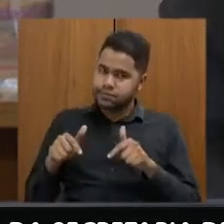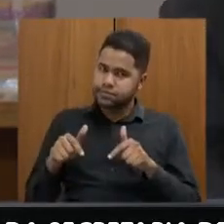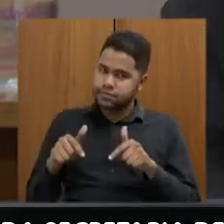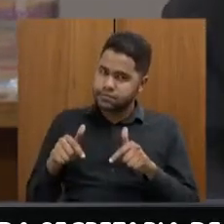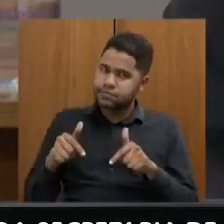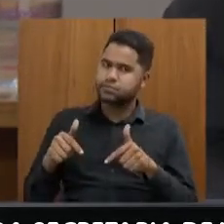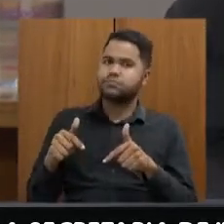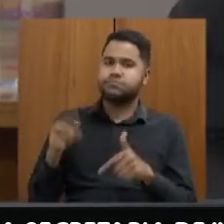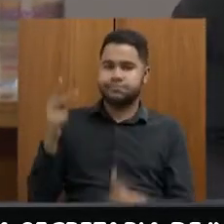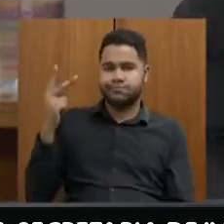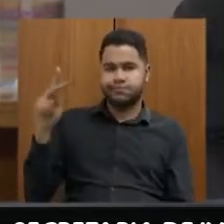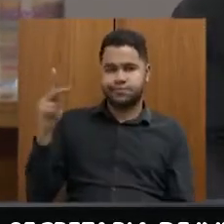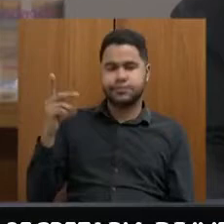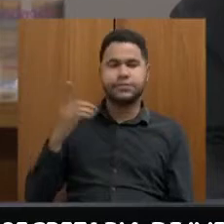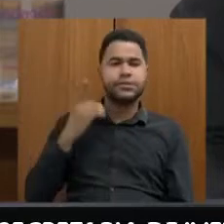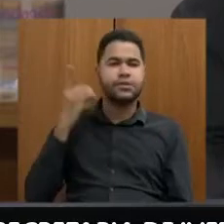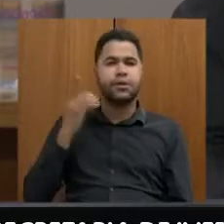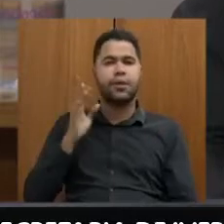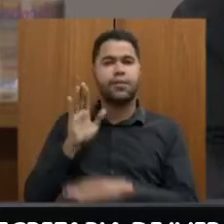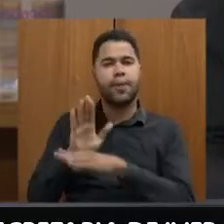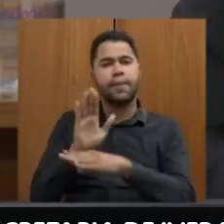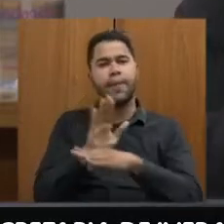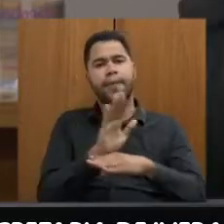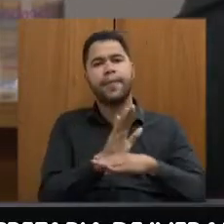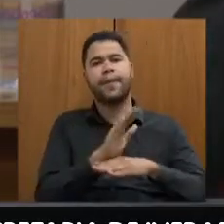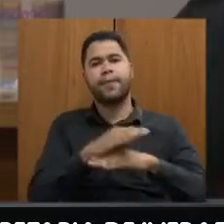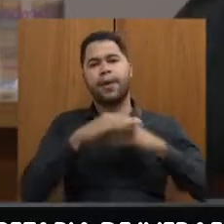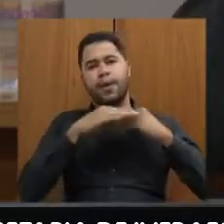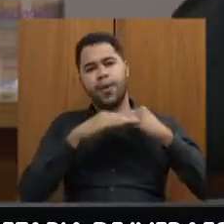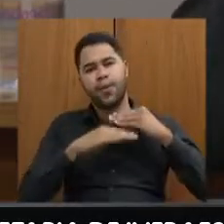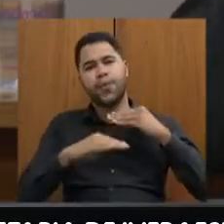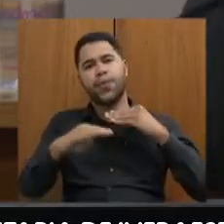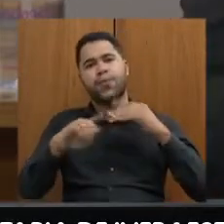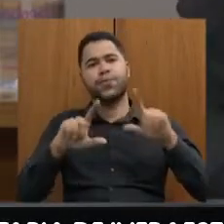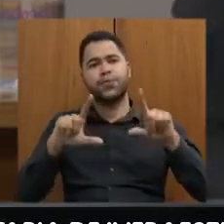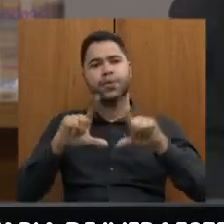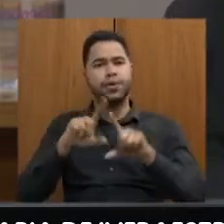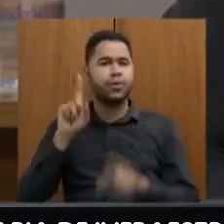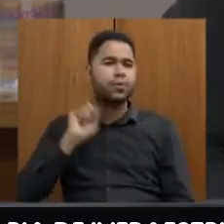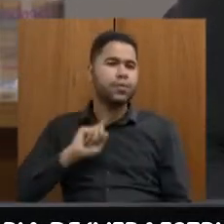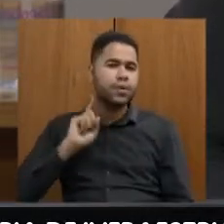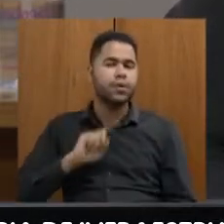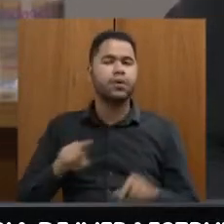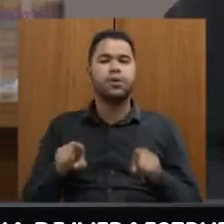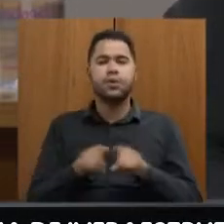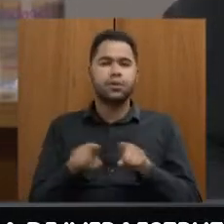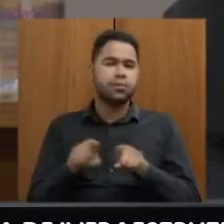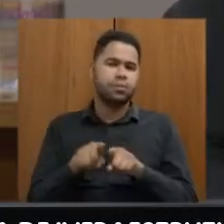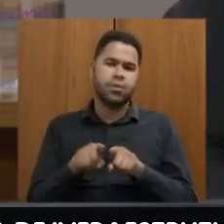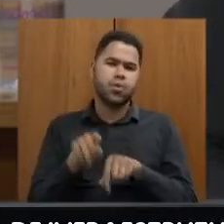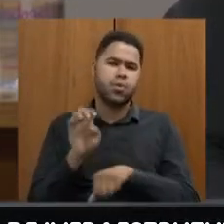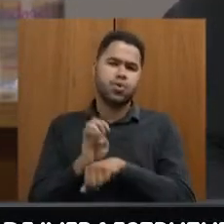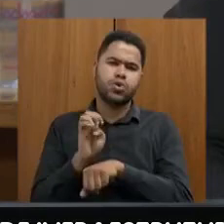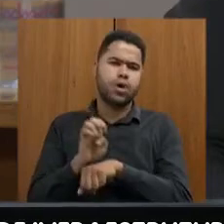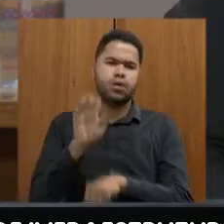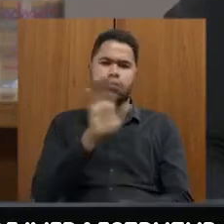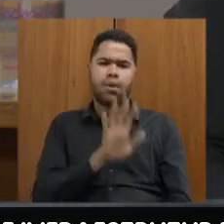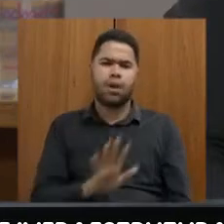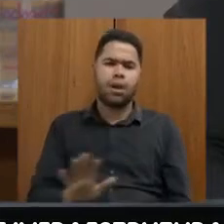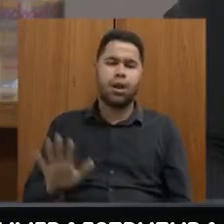luta dele é em favor das rodovias do Triângulo Mineiro e do Estado como um todo em